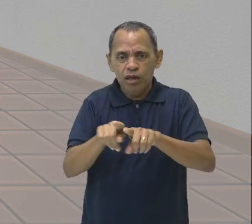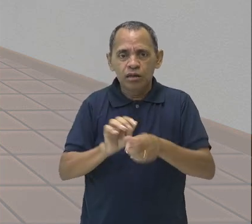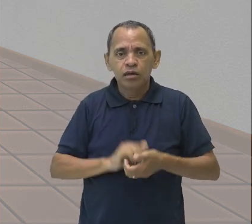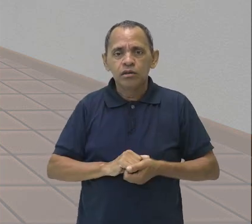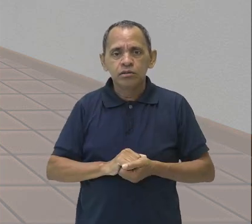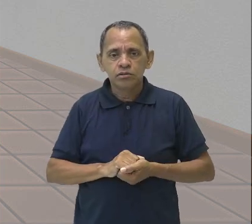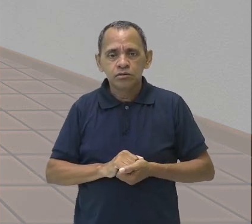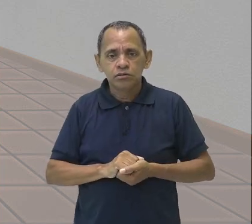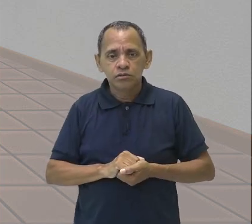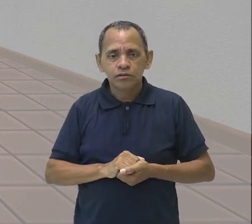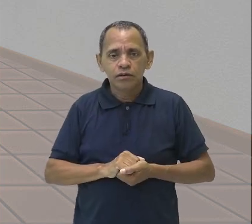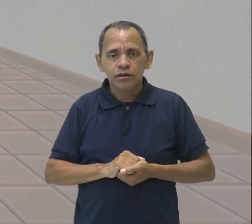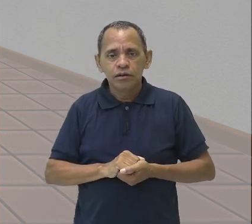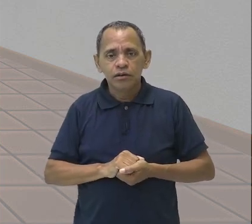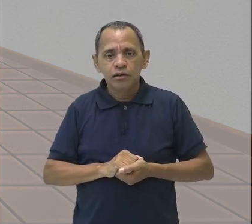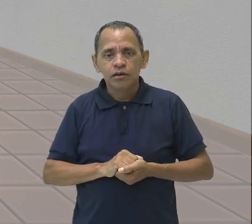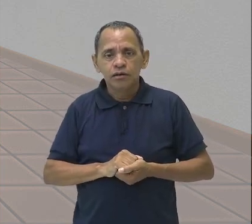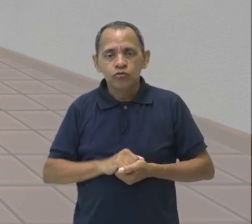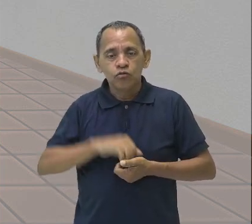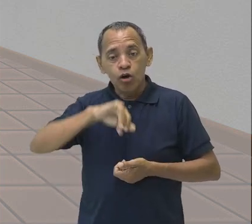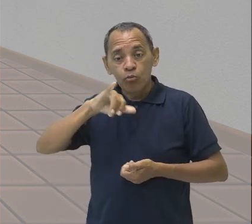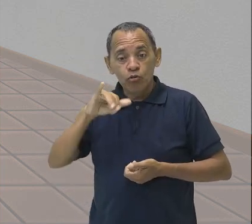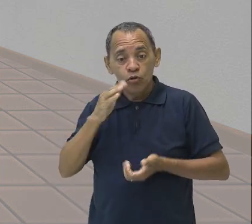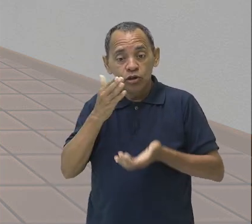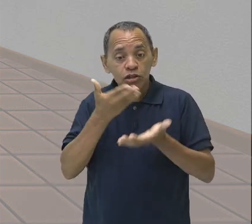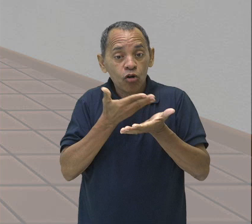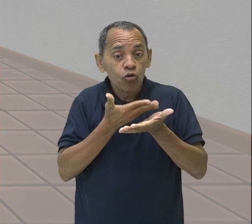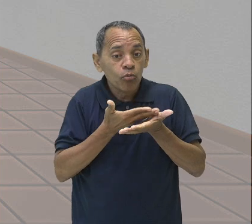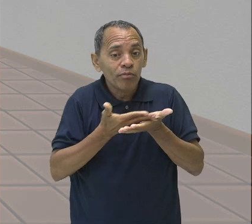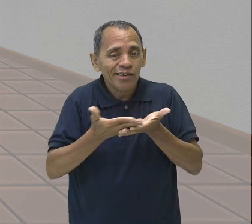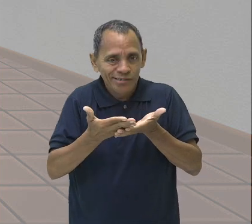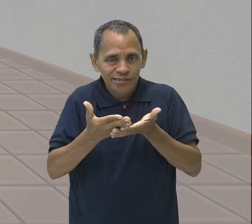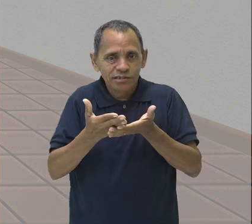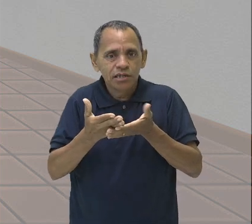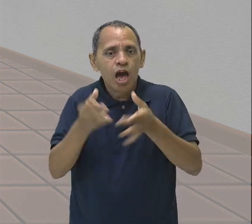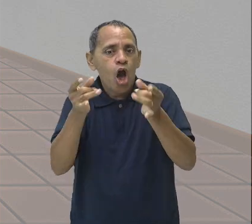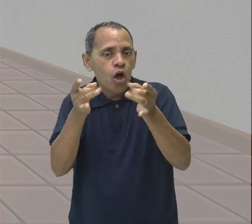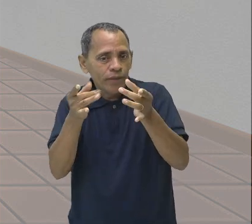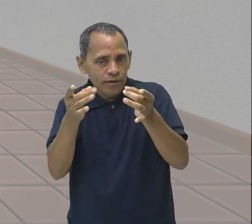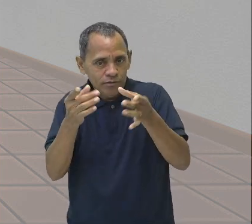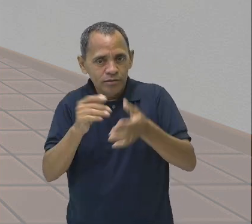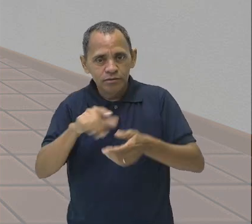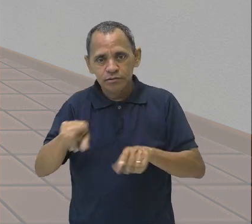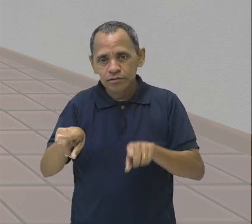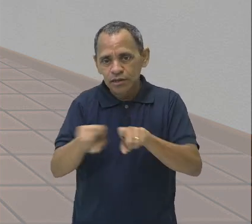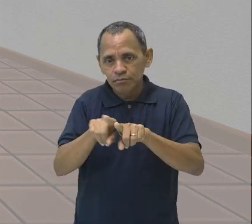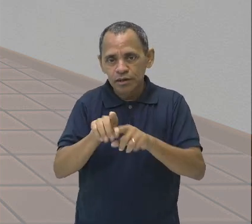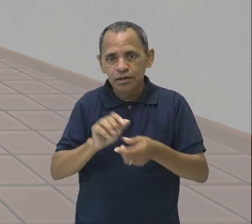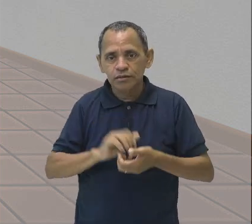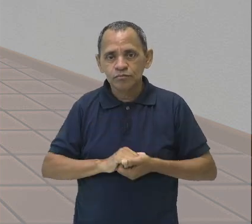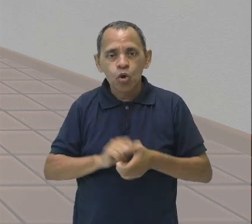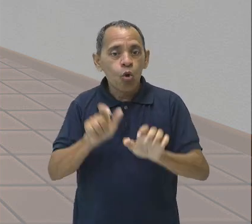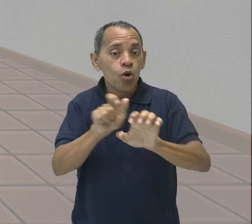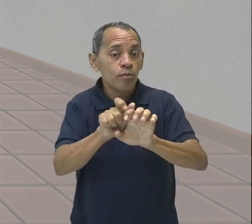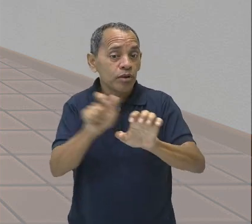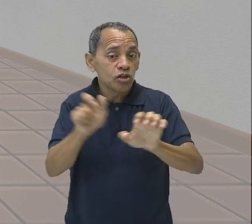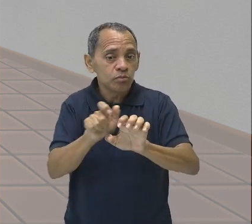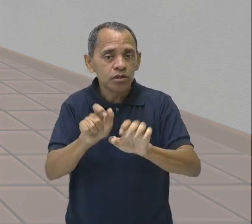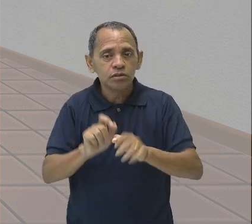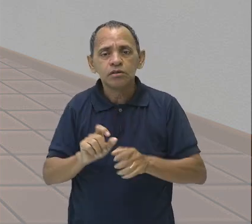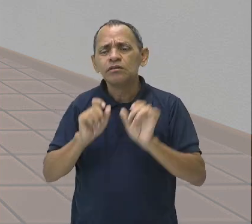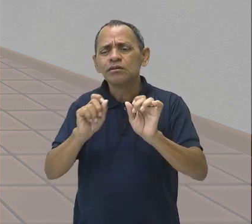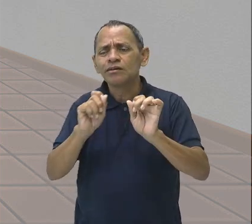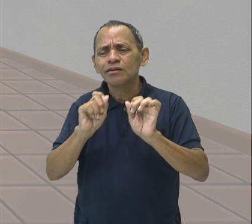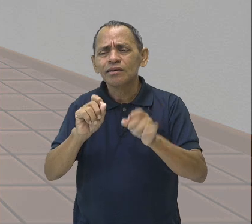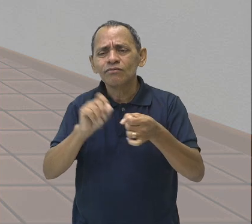espaço aqui, então beleza, vou começar um negócio. Mas vou fazer o que especificamente, né? O que eu